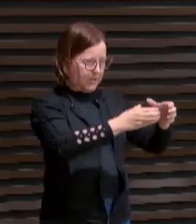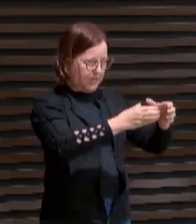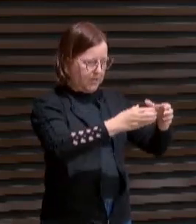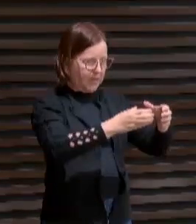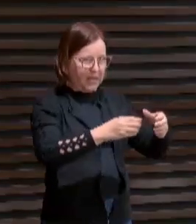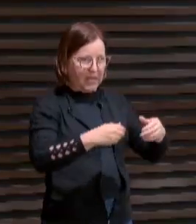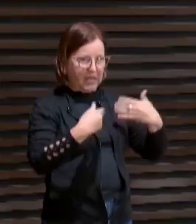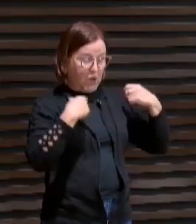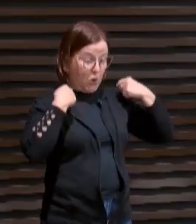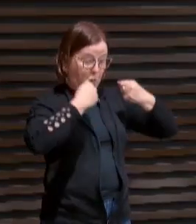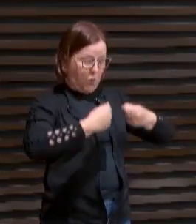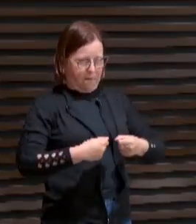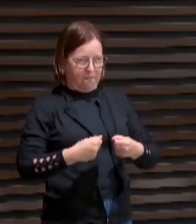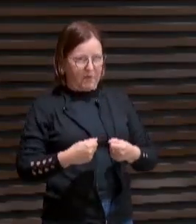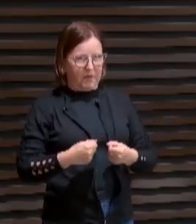de púrpura.